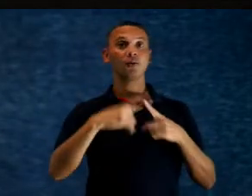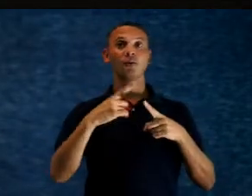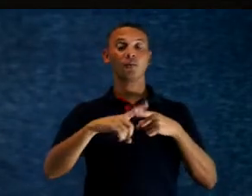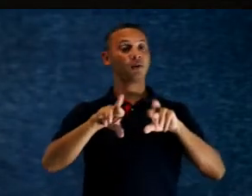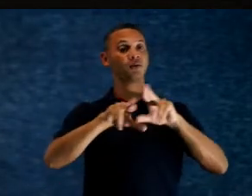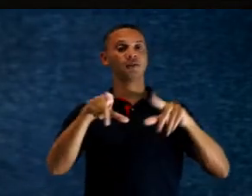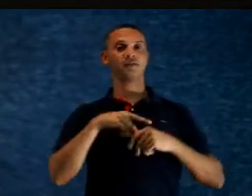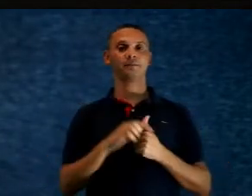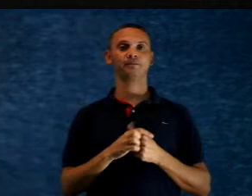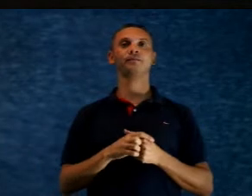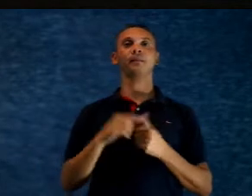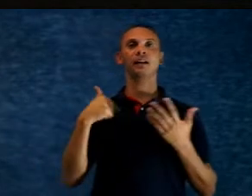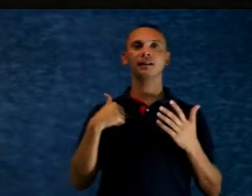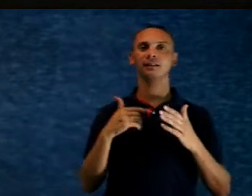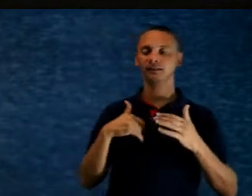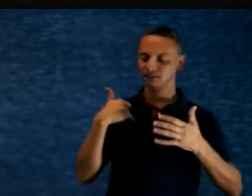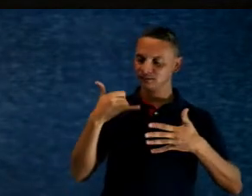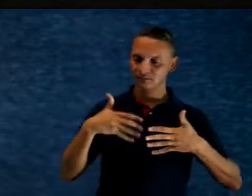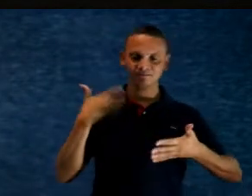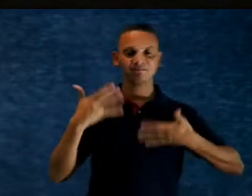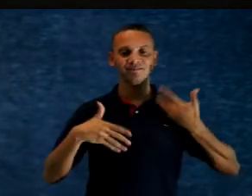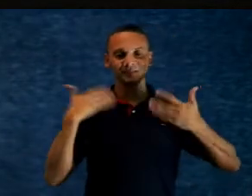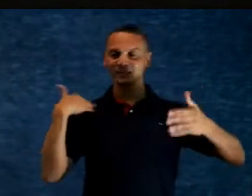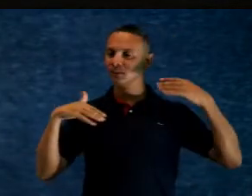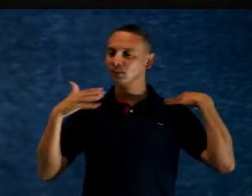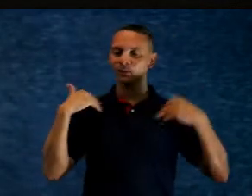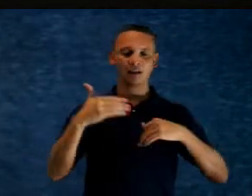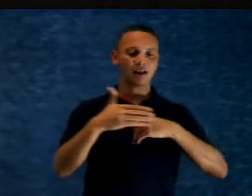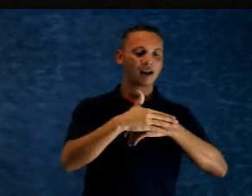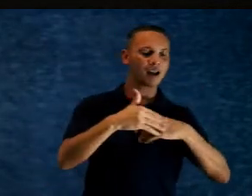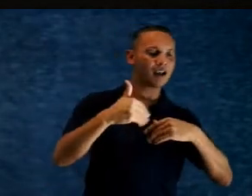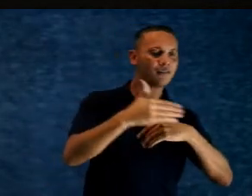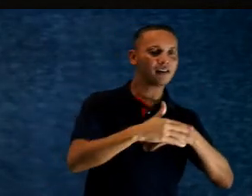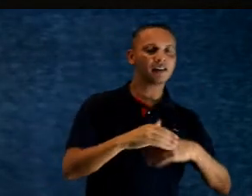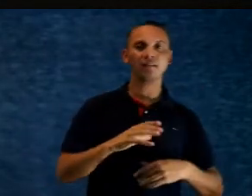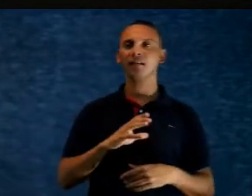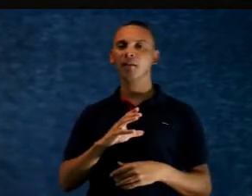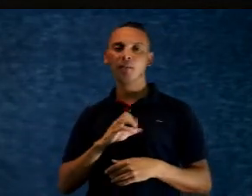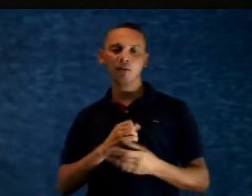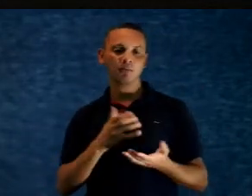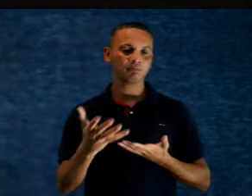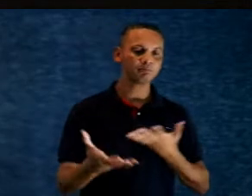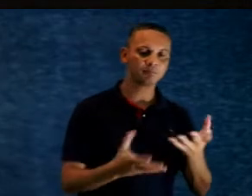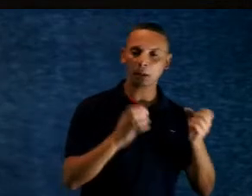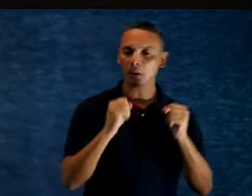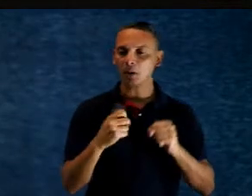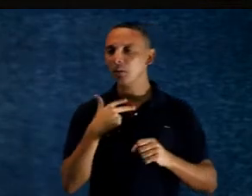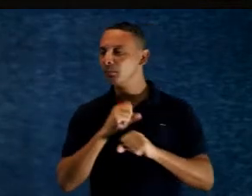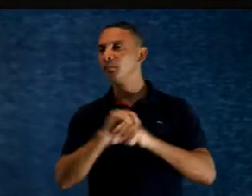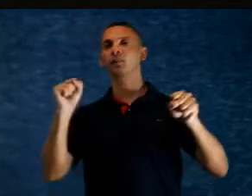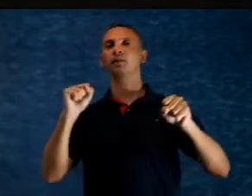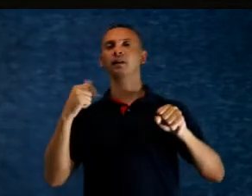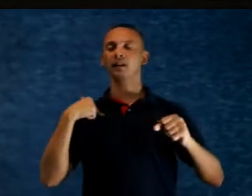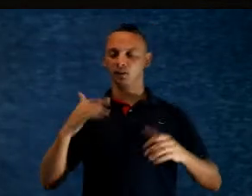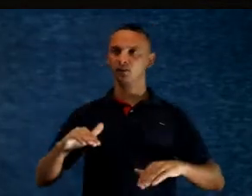figura paciente e fundamental em nosso cotidiano, devo essa lição, transmitida sem rigidez